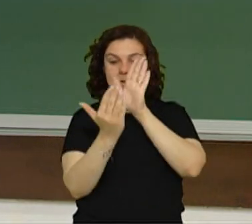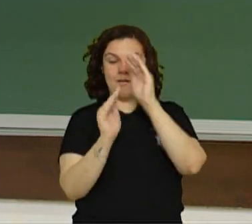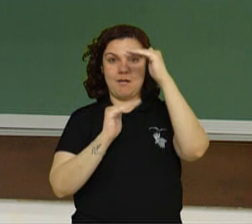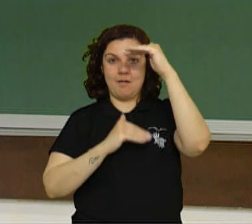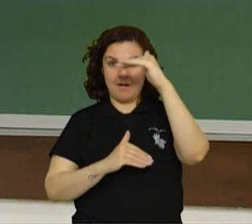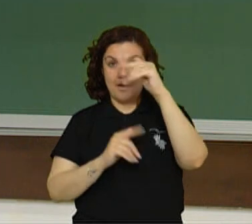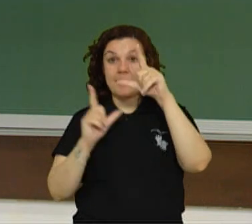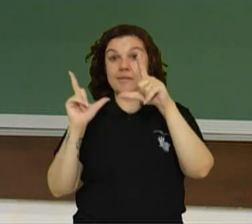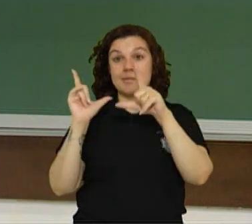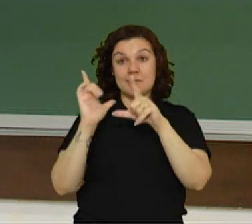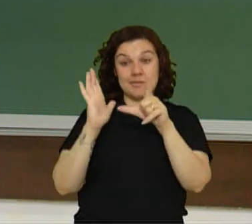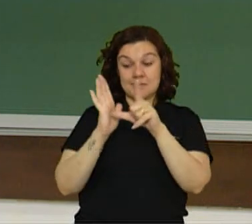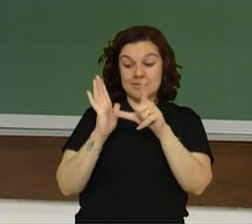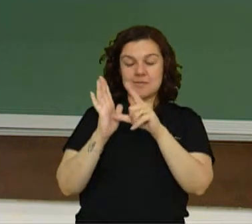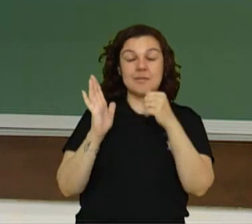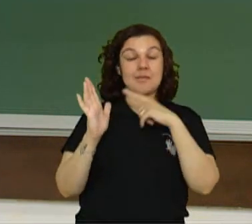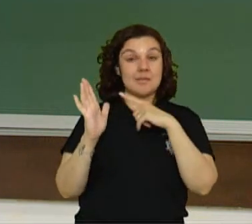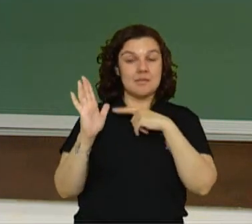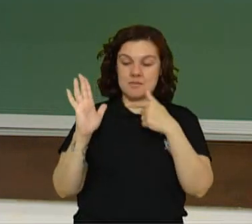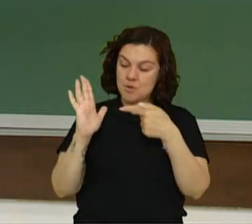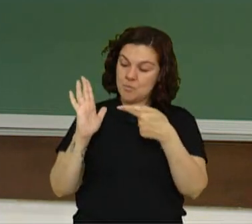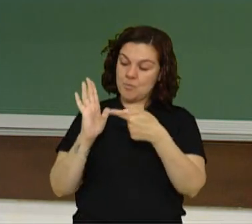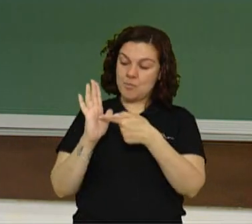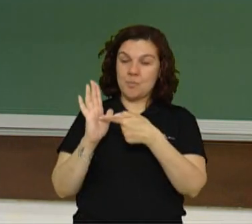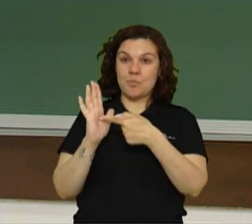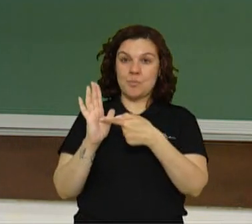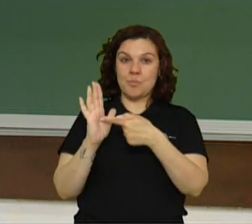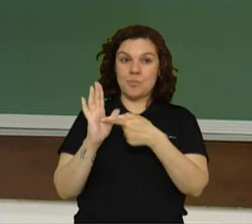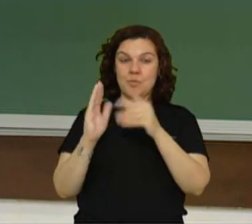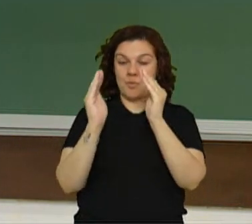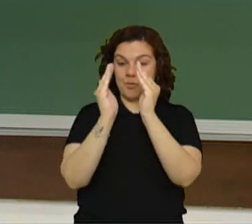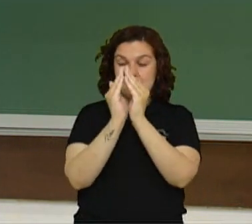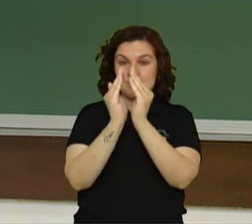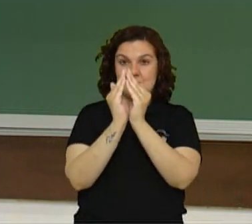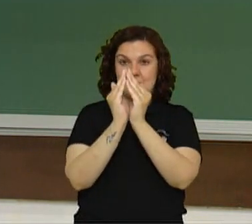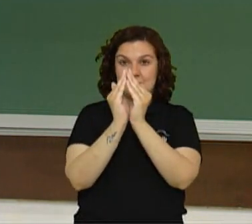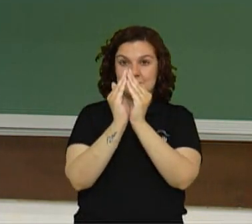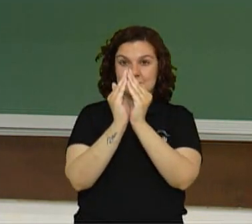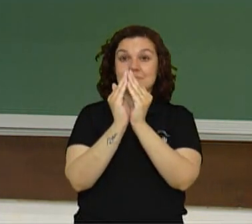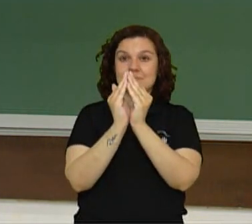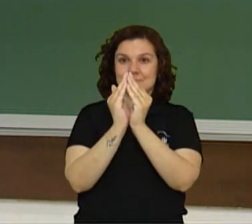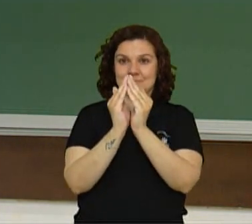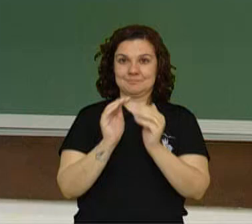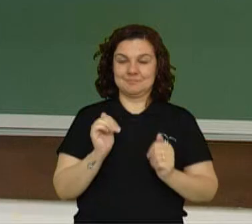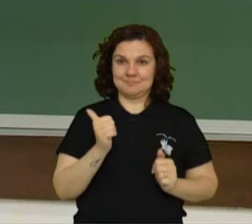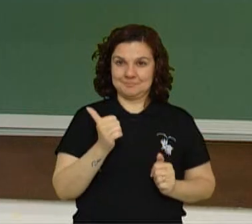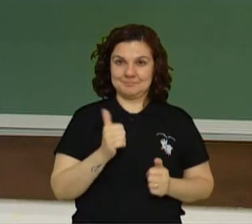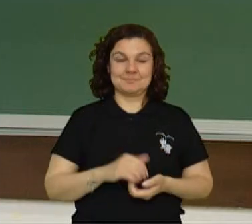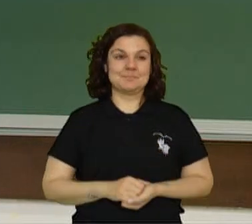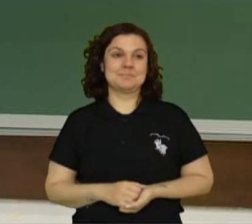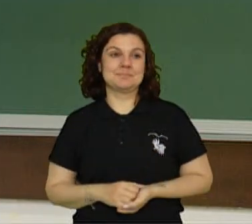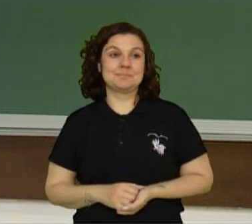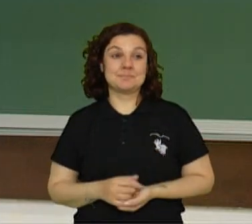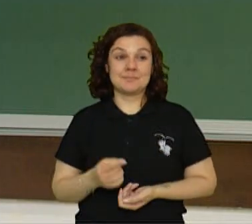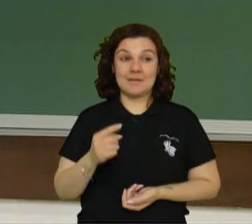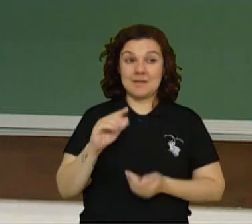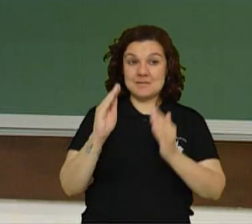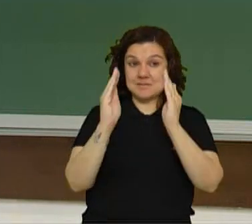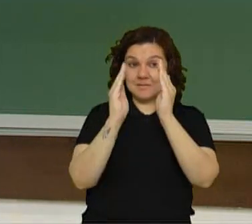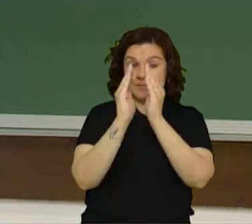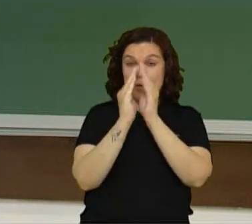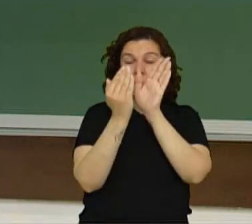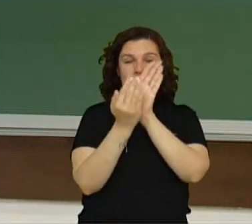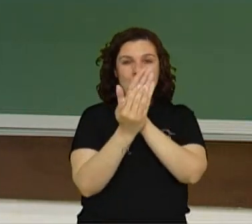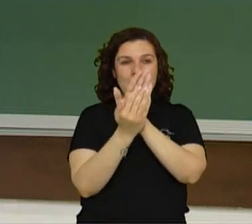tem uma ponta desse nosso octaedro, certo? E essa pontinha está bem